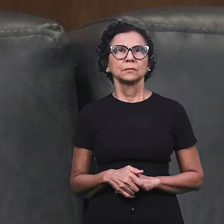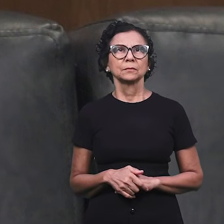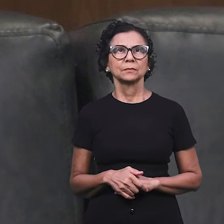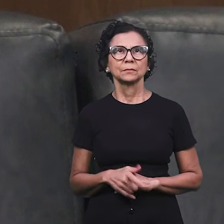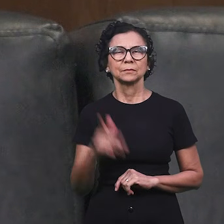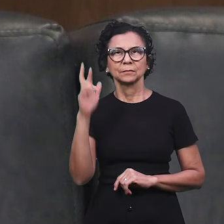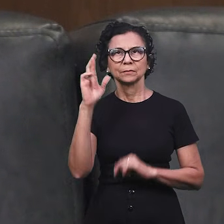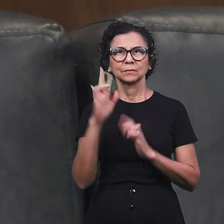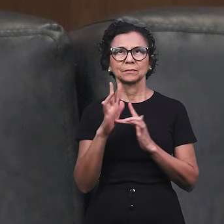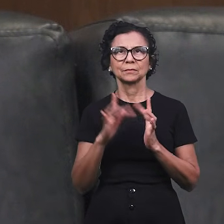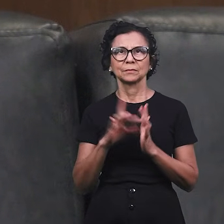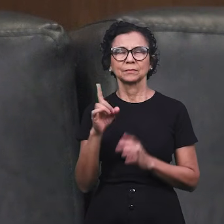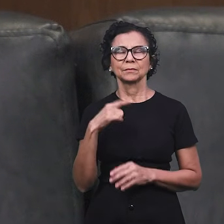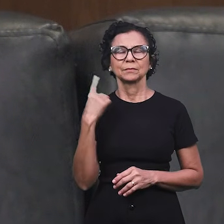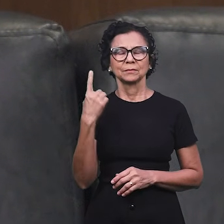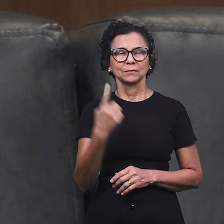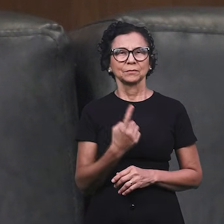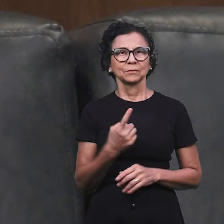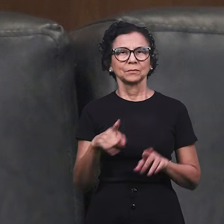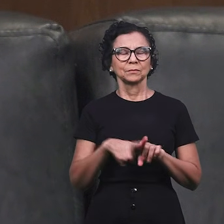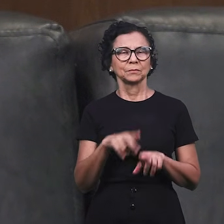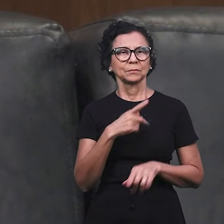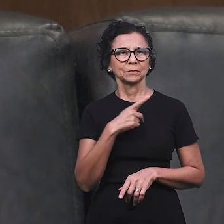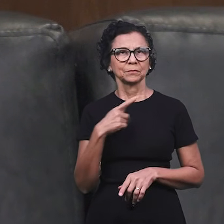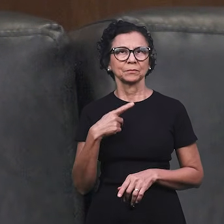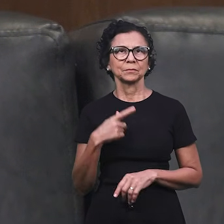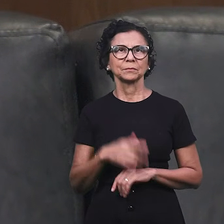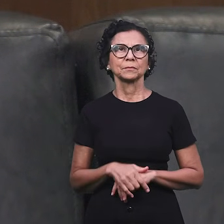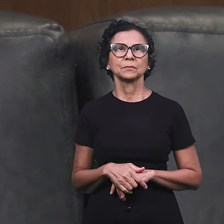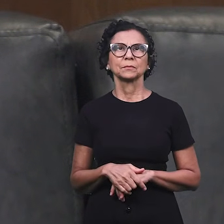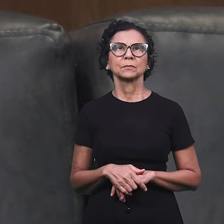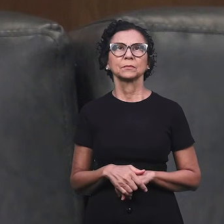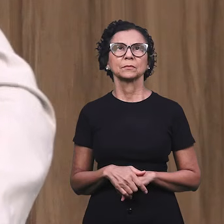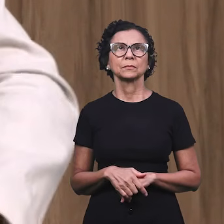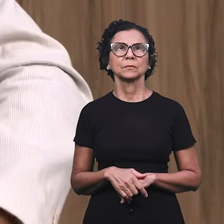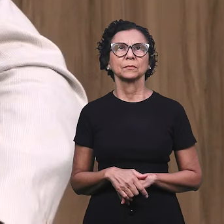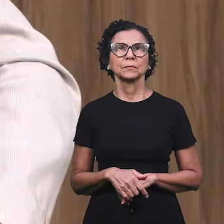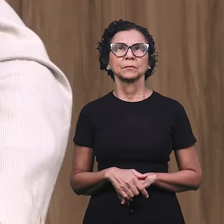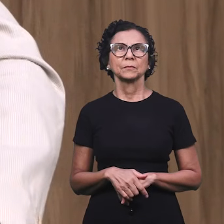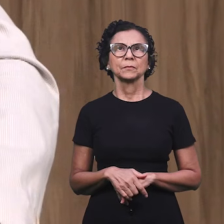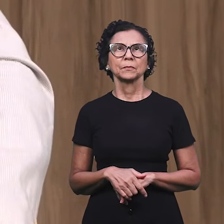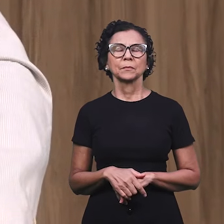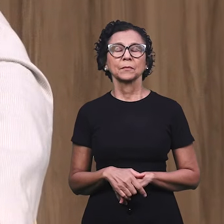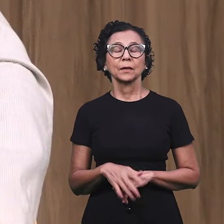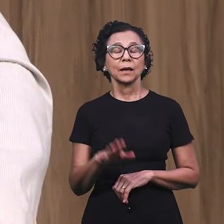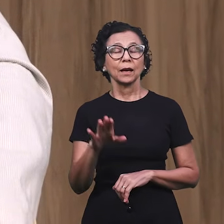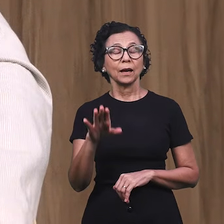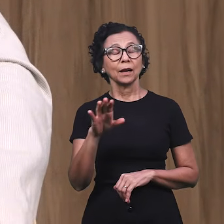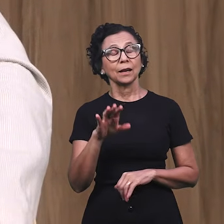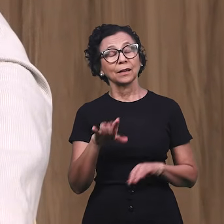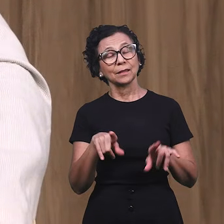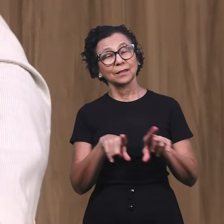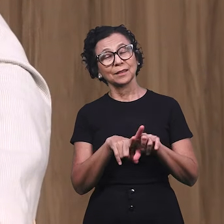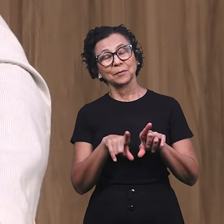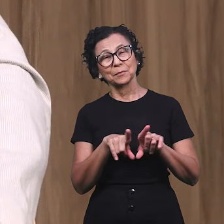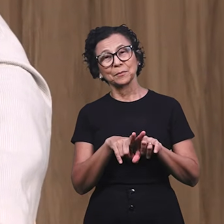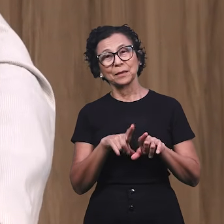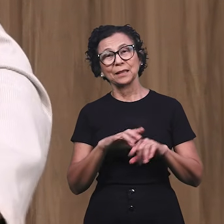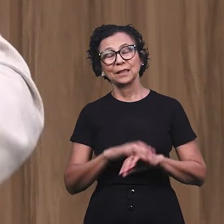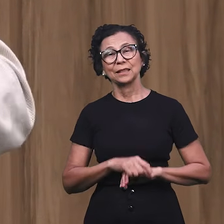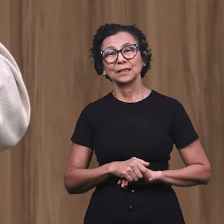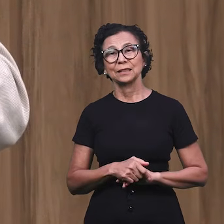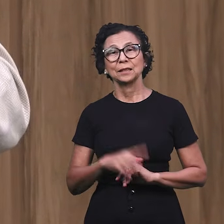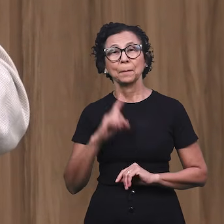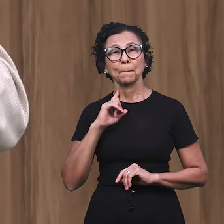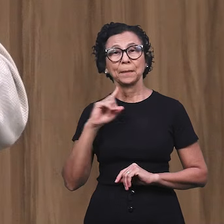A paz do Senhor aos pastores e a todos que também participam conosco deste programa. Queria também aproveitar para mandar um abraço a todos os